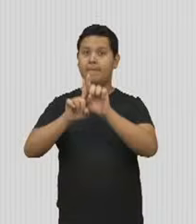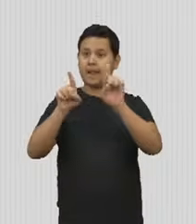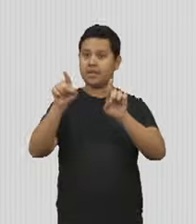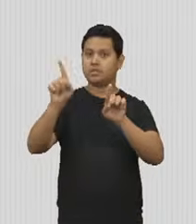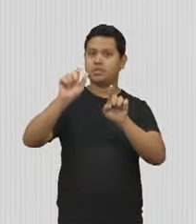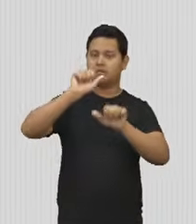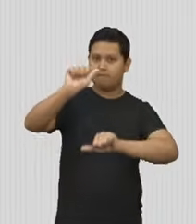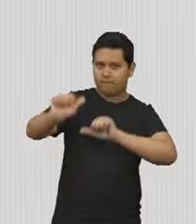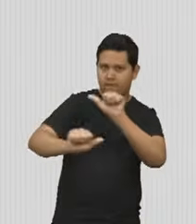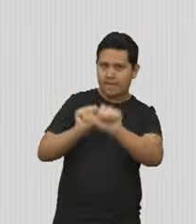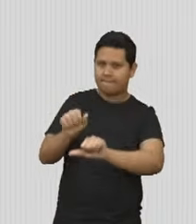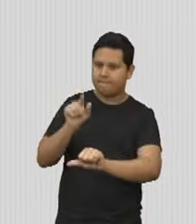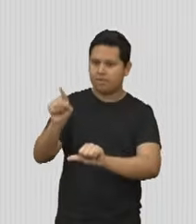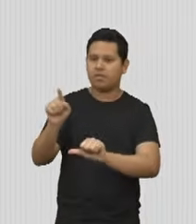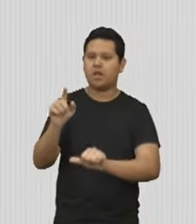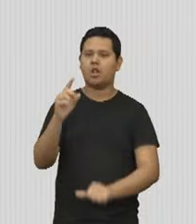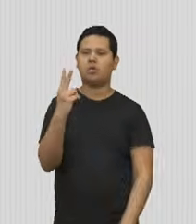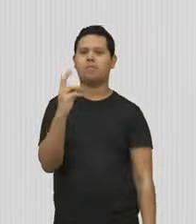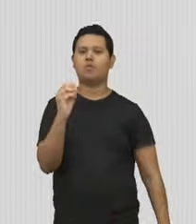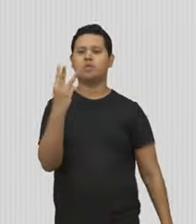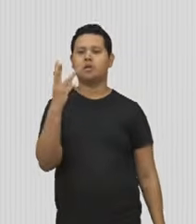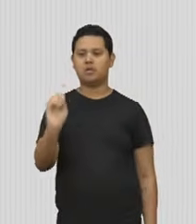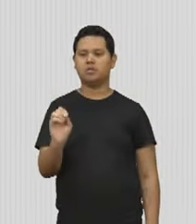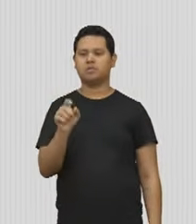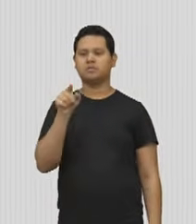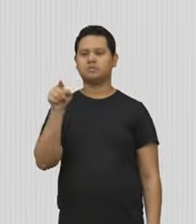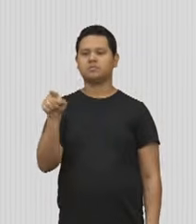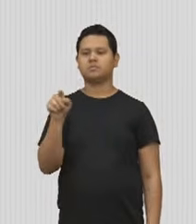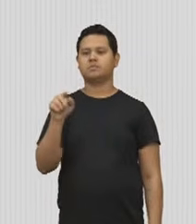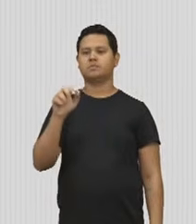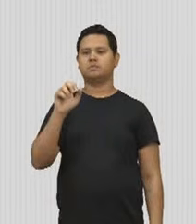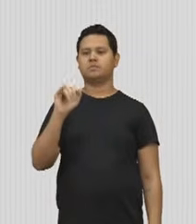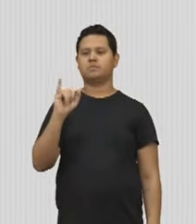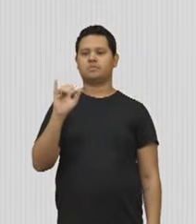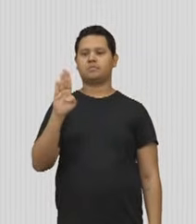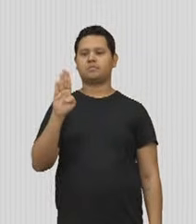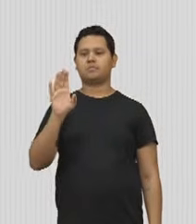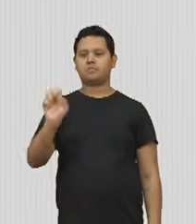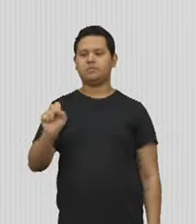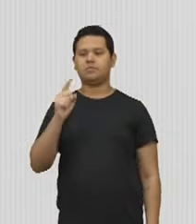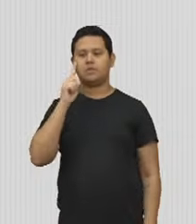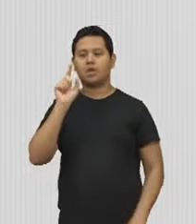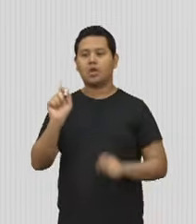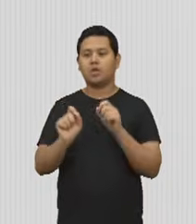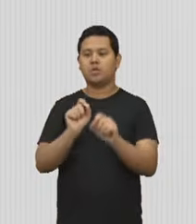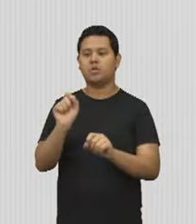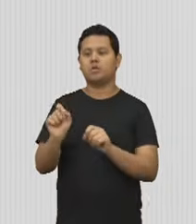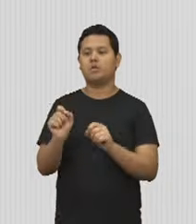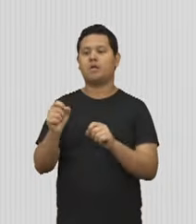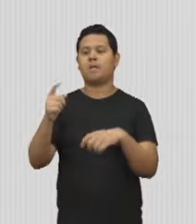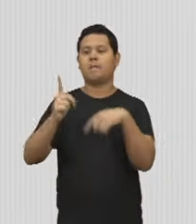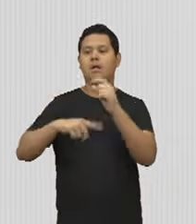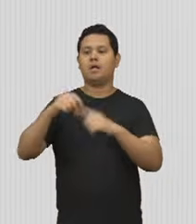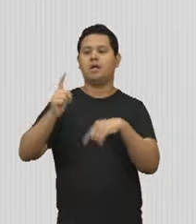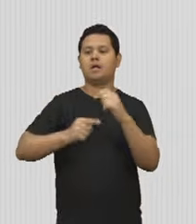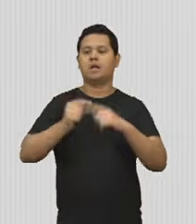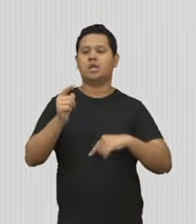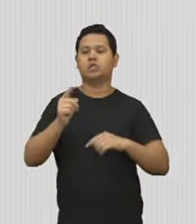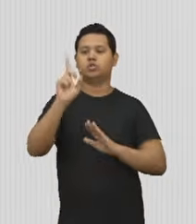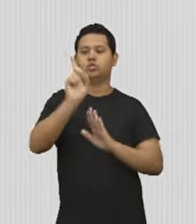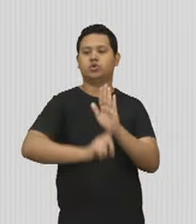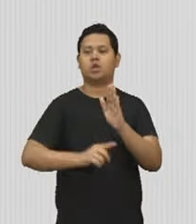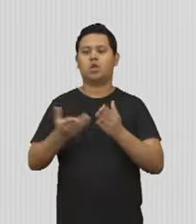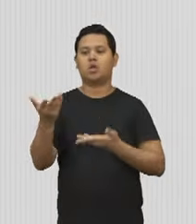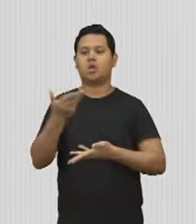2032, que alcança aí bens materiais e imateriais, direitos e serviços. Eles são de competência estadual